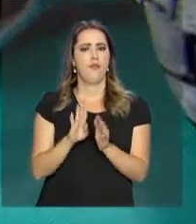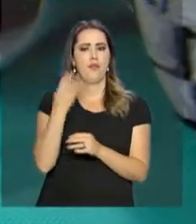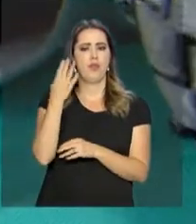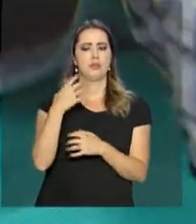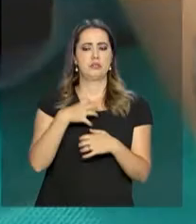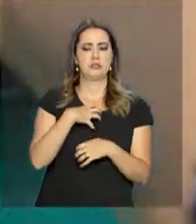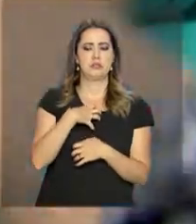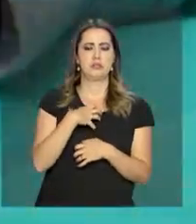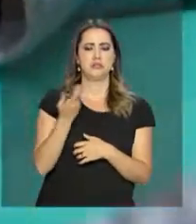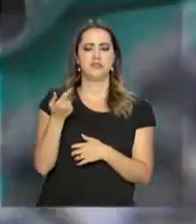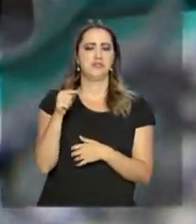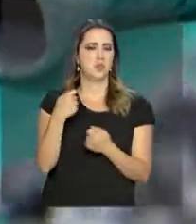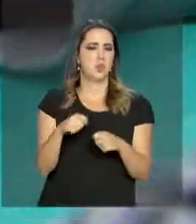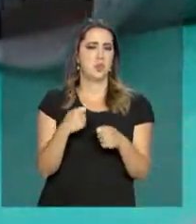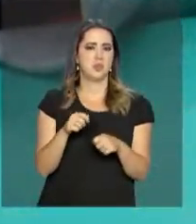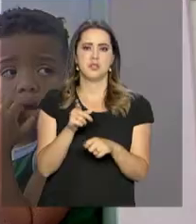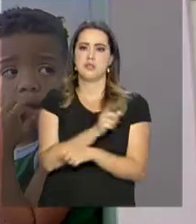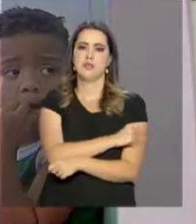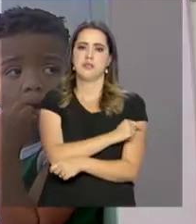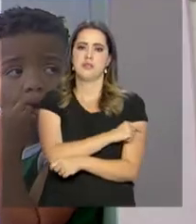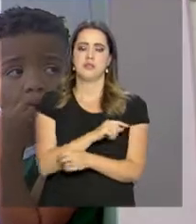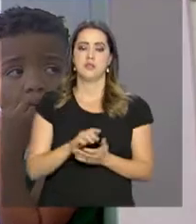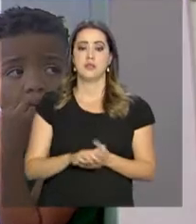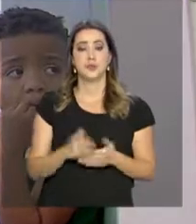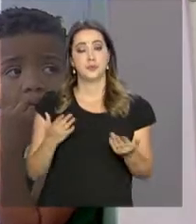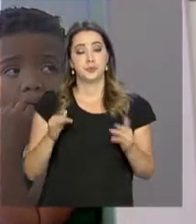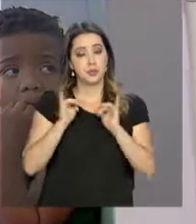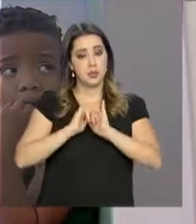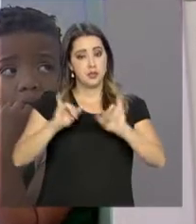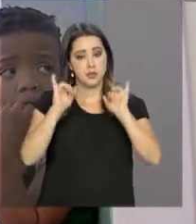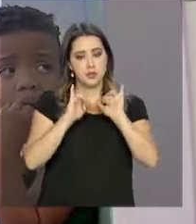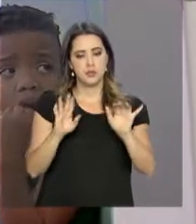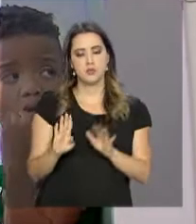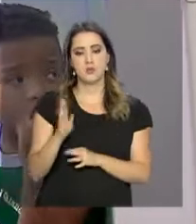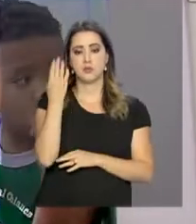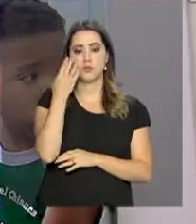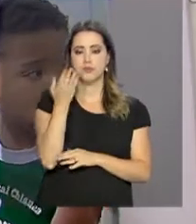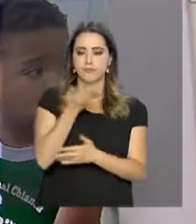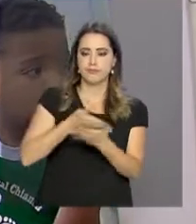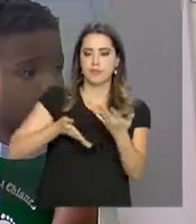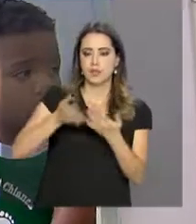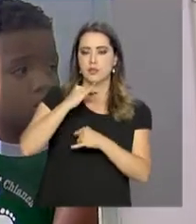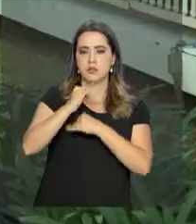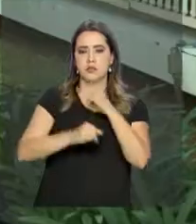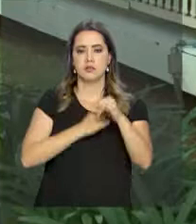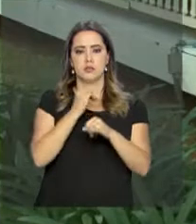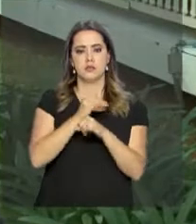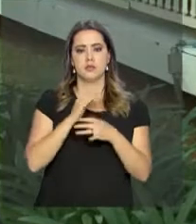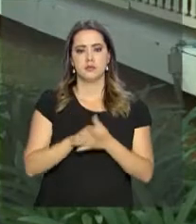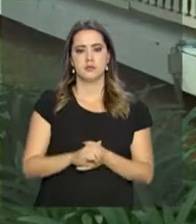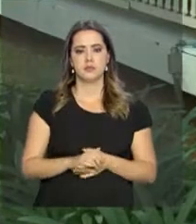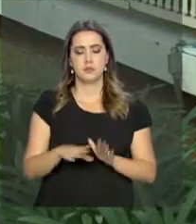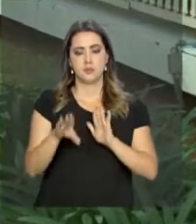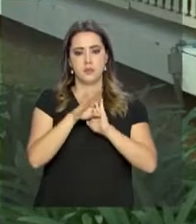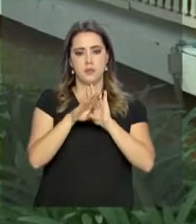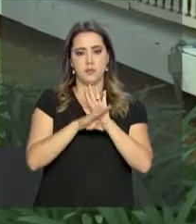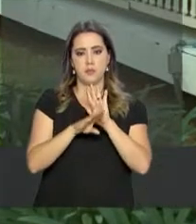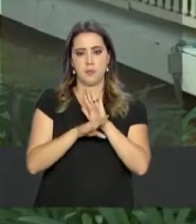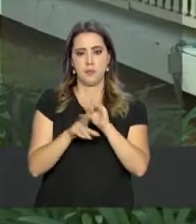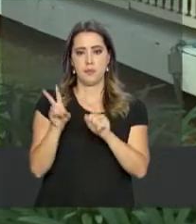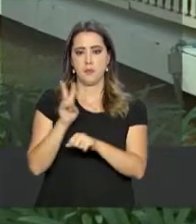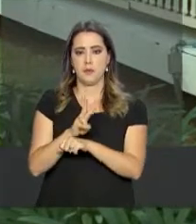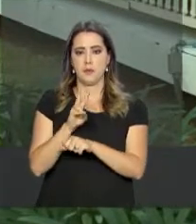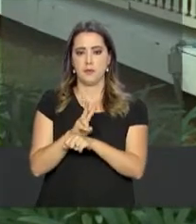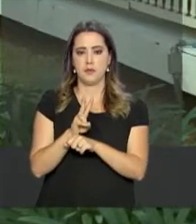que não é mais preciso vacinar e as notícias falsas que circulam pela internet o programa nacional de imunização e